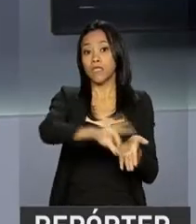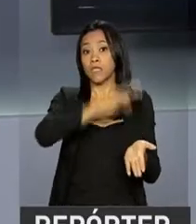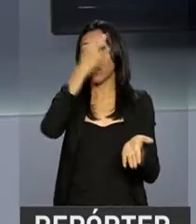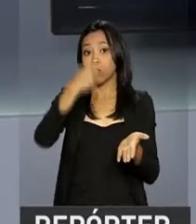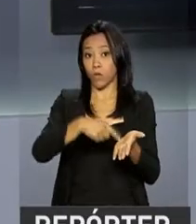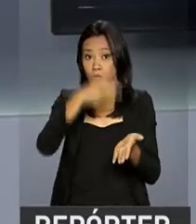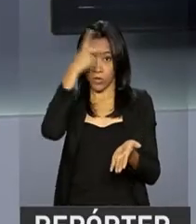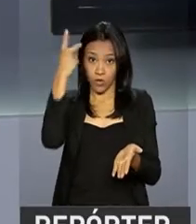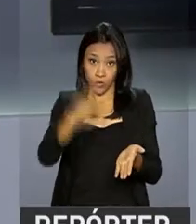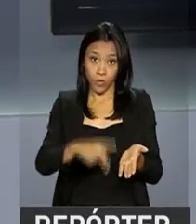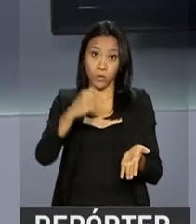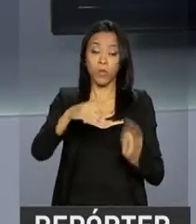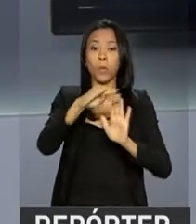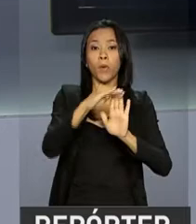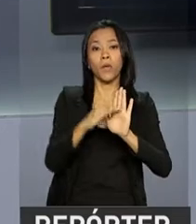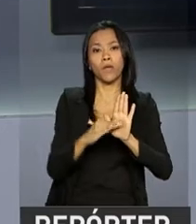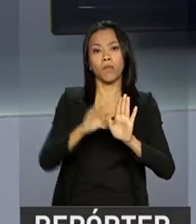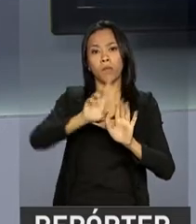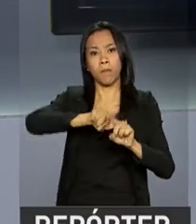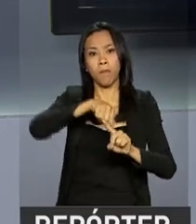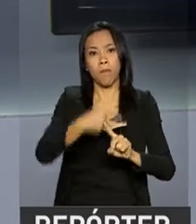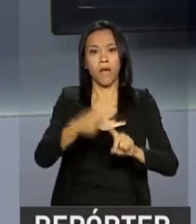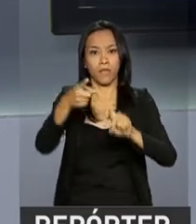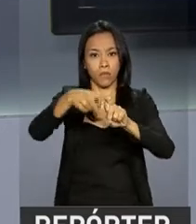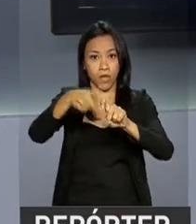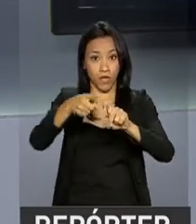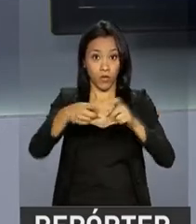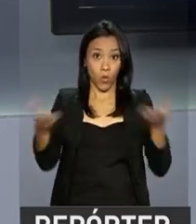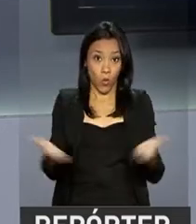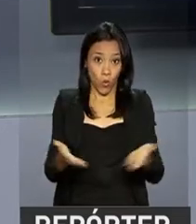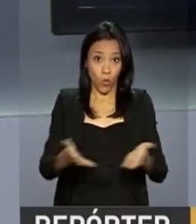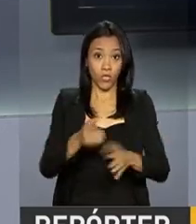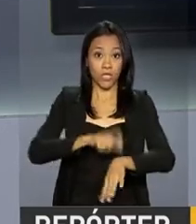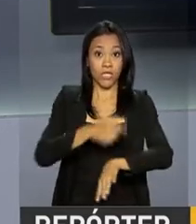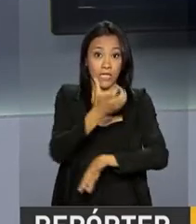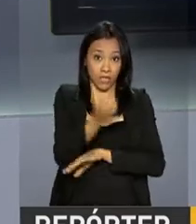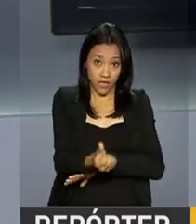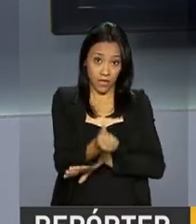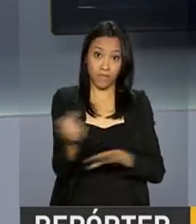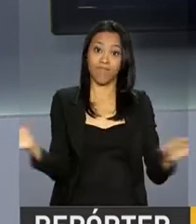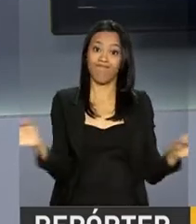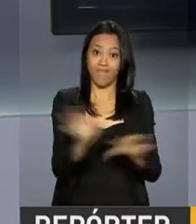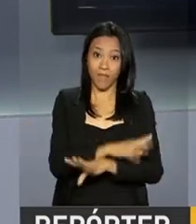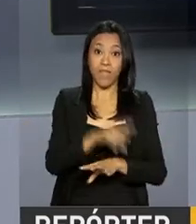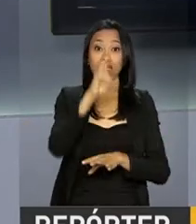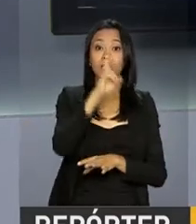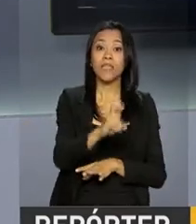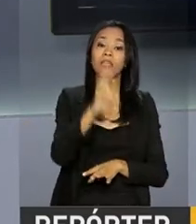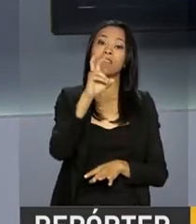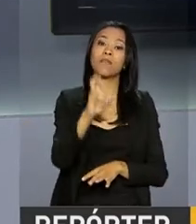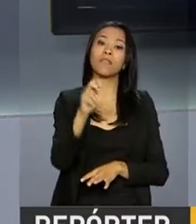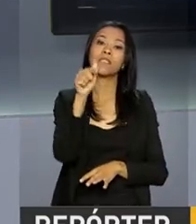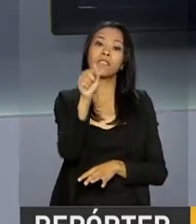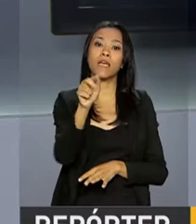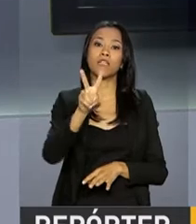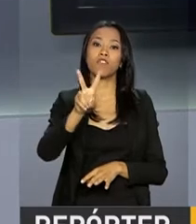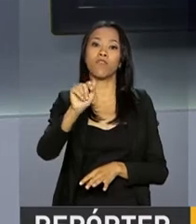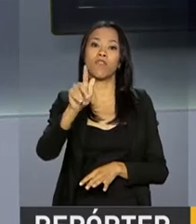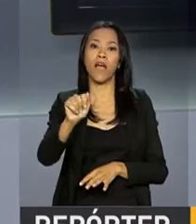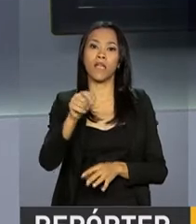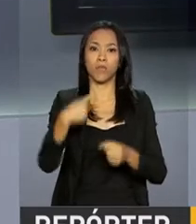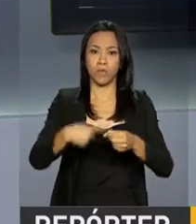brasileiros no programa mais médicos terminam às 6 horas de hoje são 557 vagas em municípios de todo o